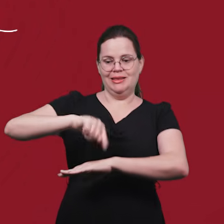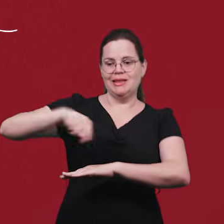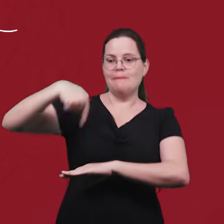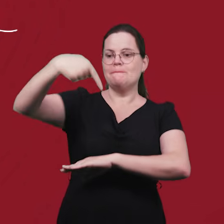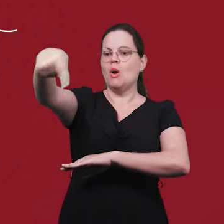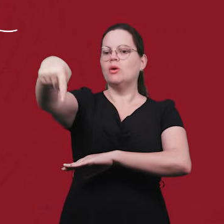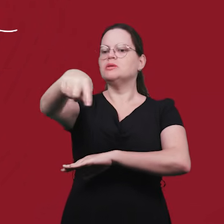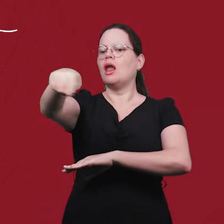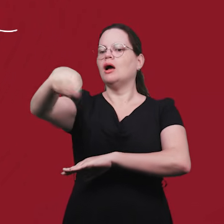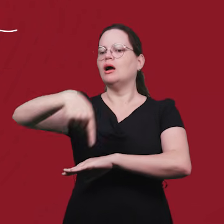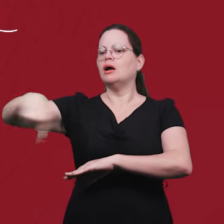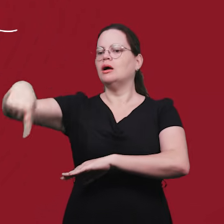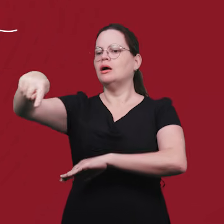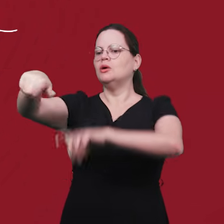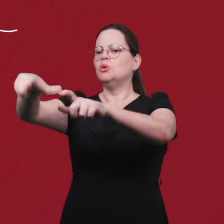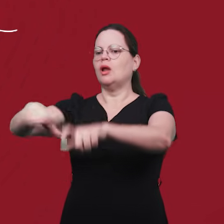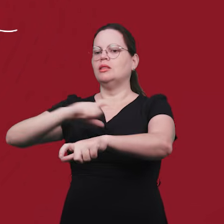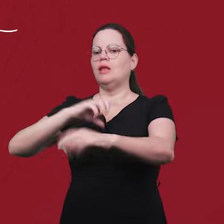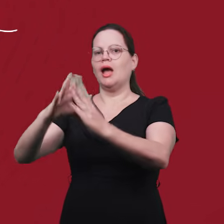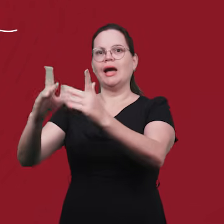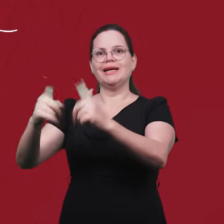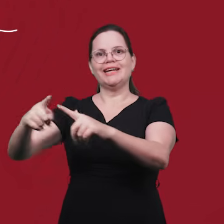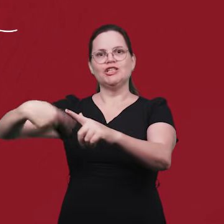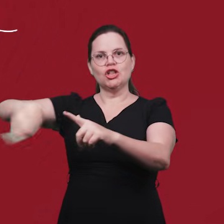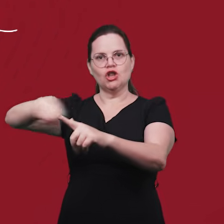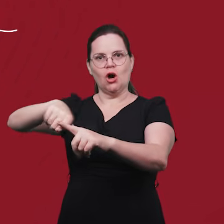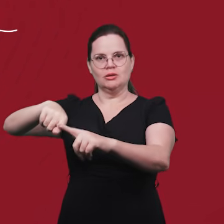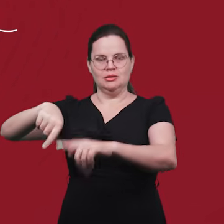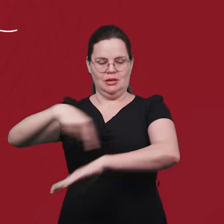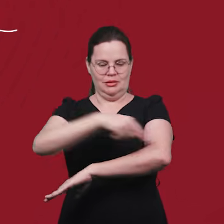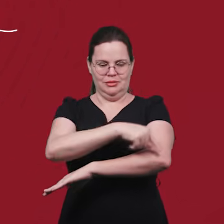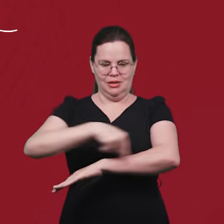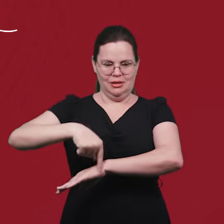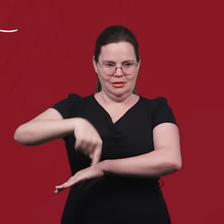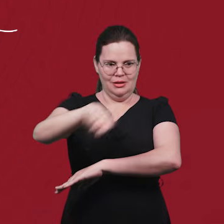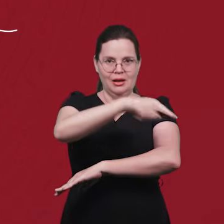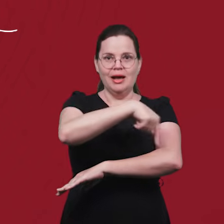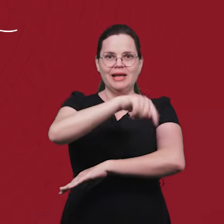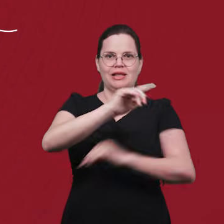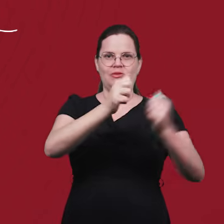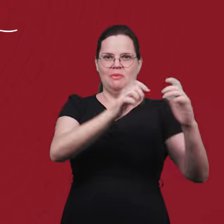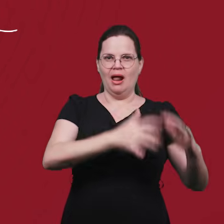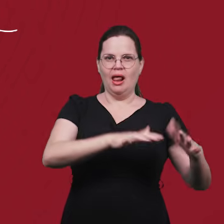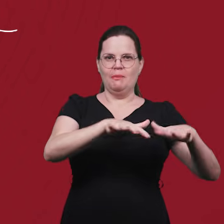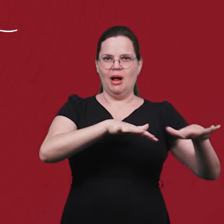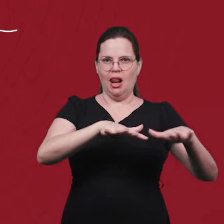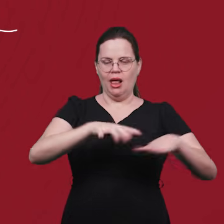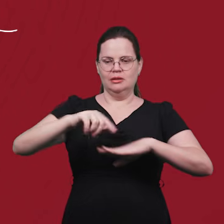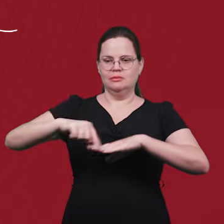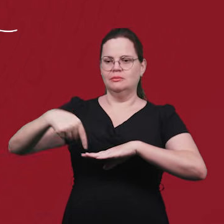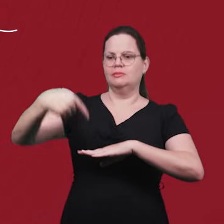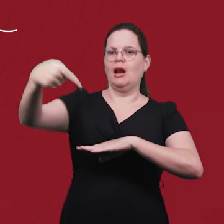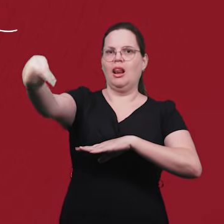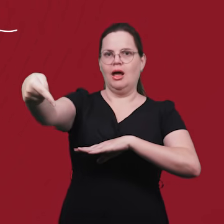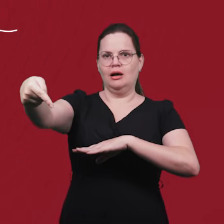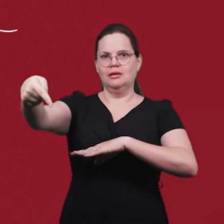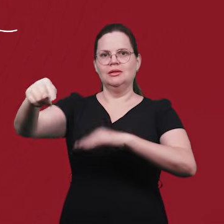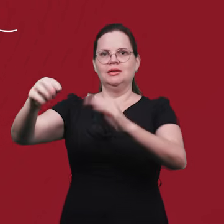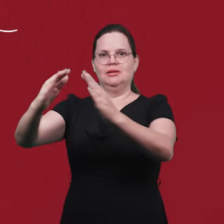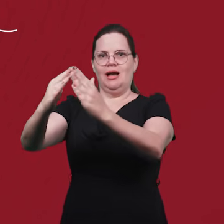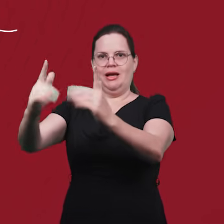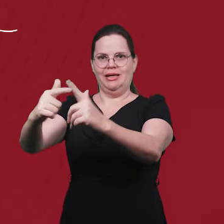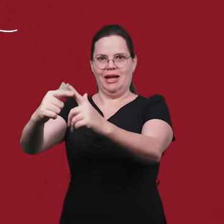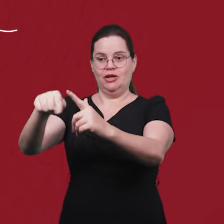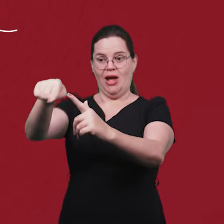em Turmeiro. Ou seja, toda assim, as quadras depois da igreja, todos os prédios